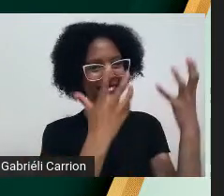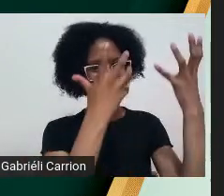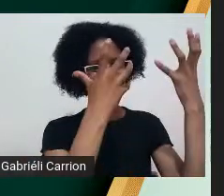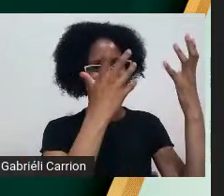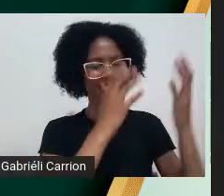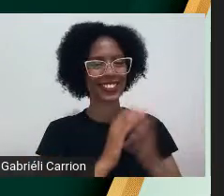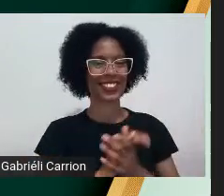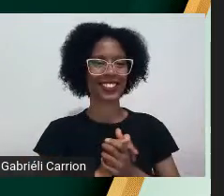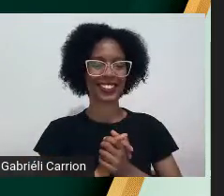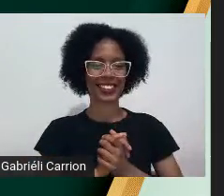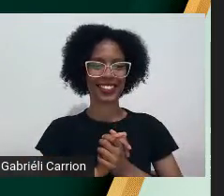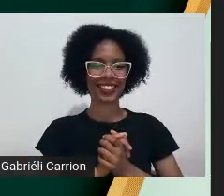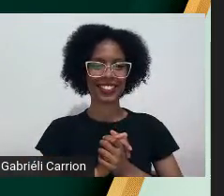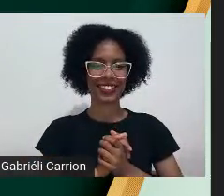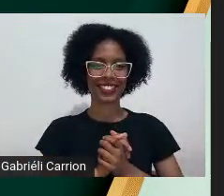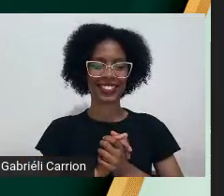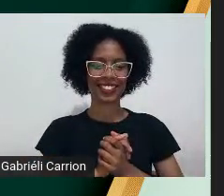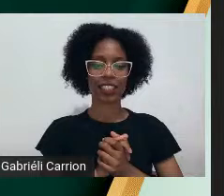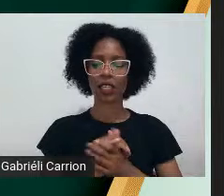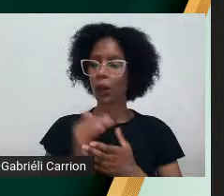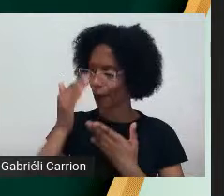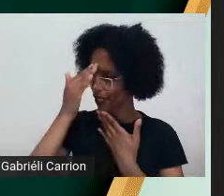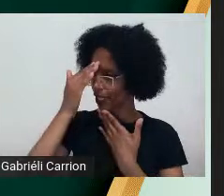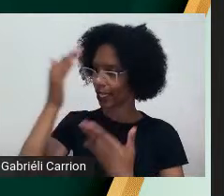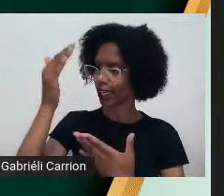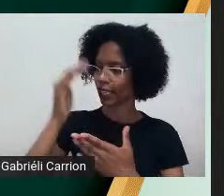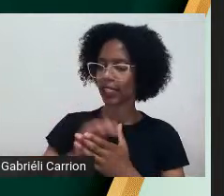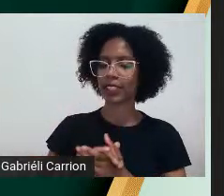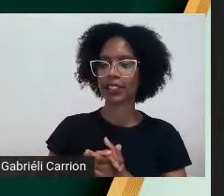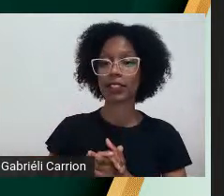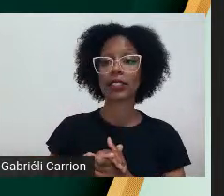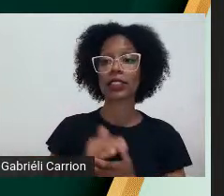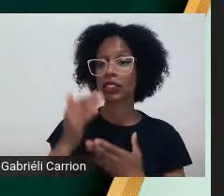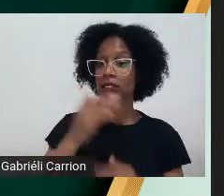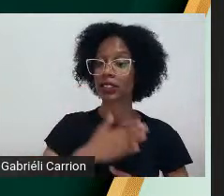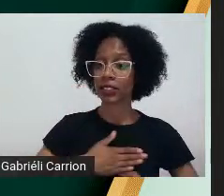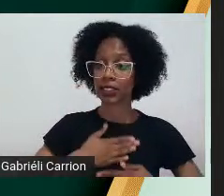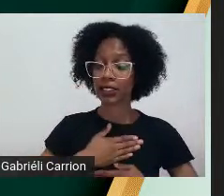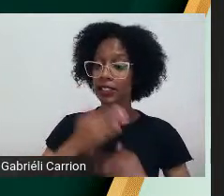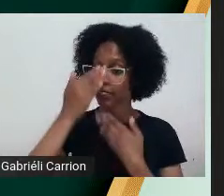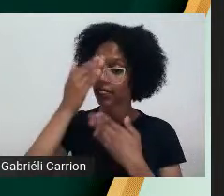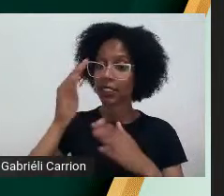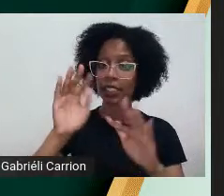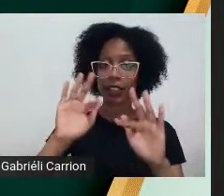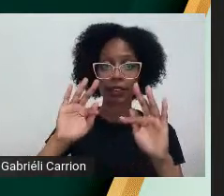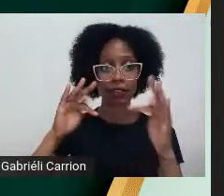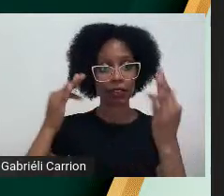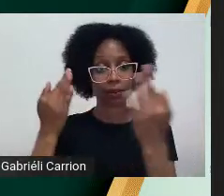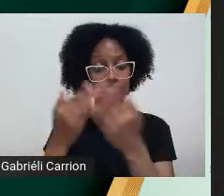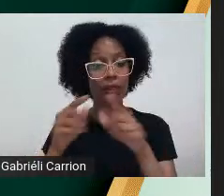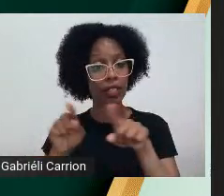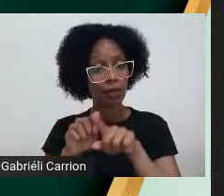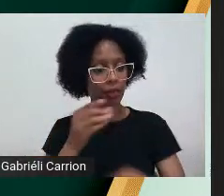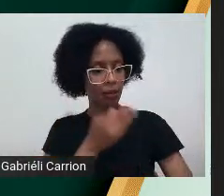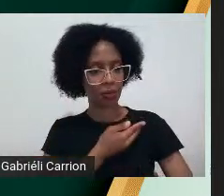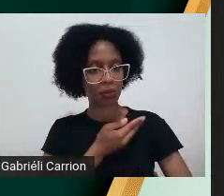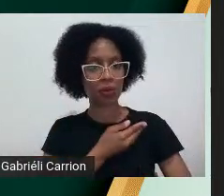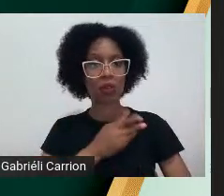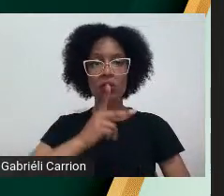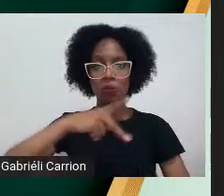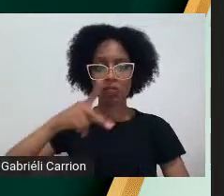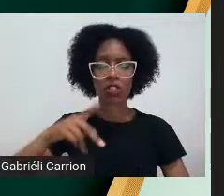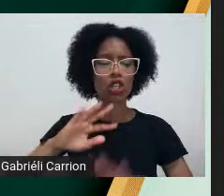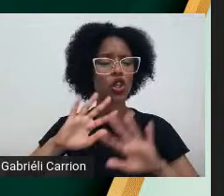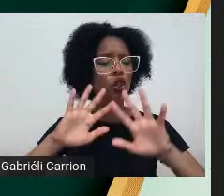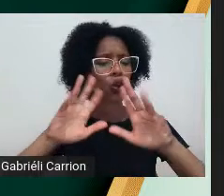Parabéns. Muito obrigado. Gostaria de agradecer primeiramente a minha família, meus amigos, meus professores e todos que me ajudaram de